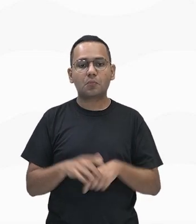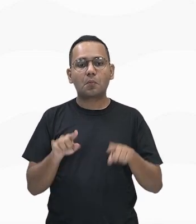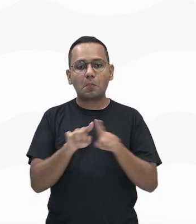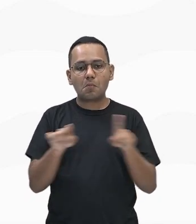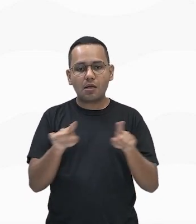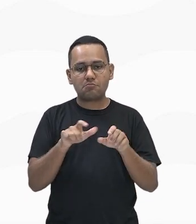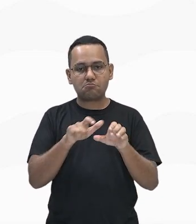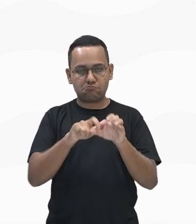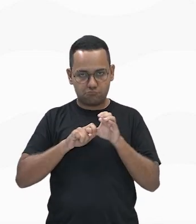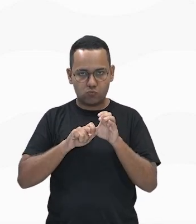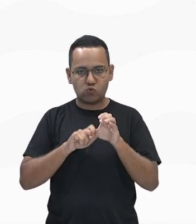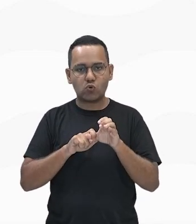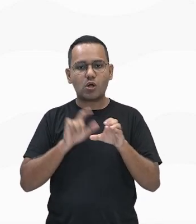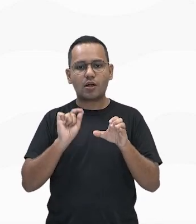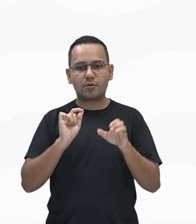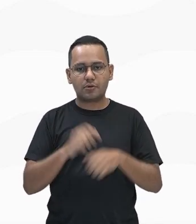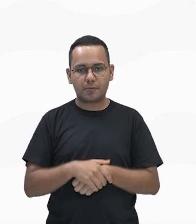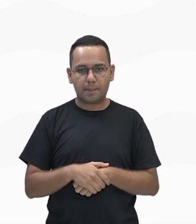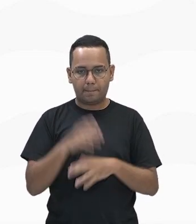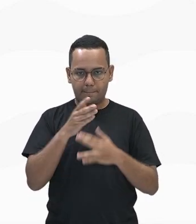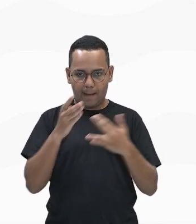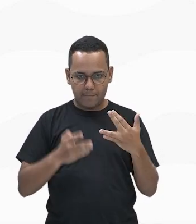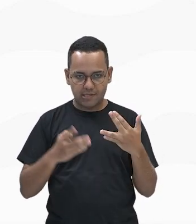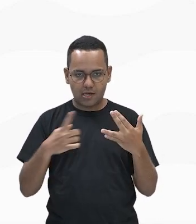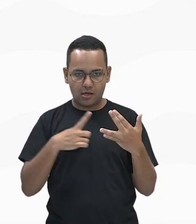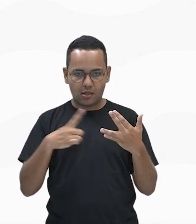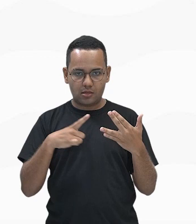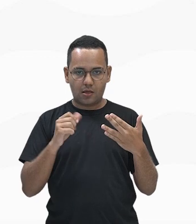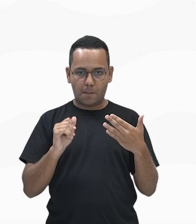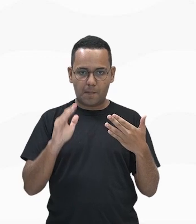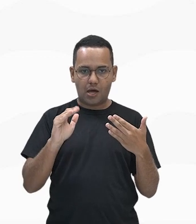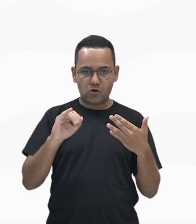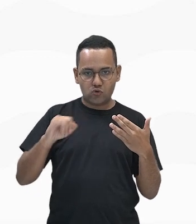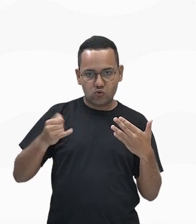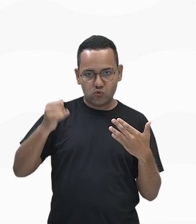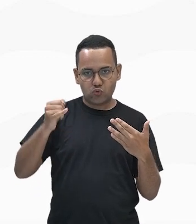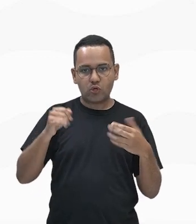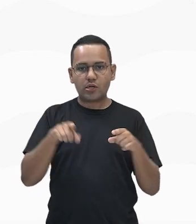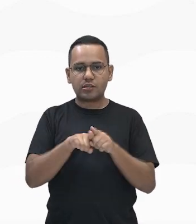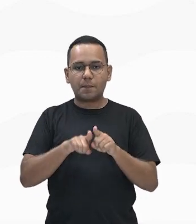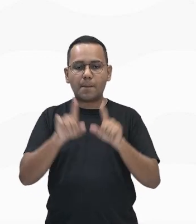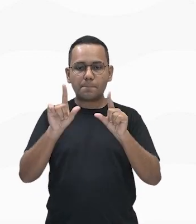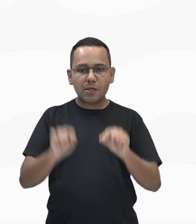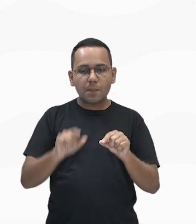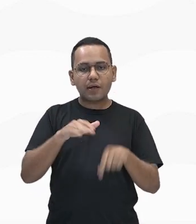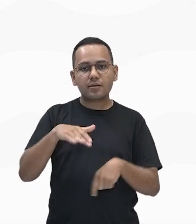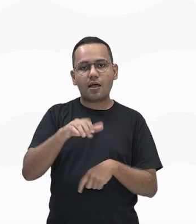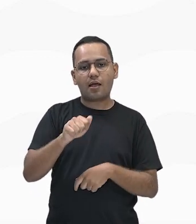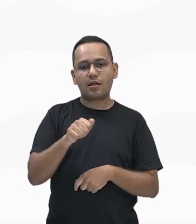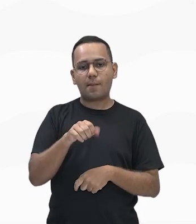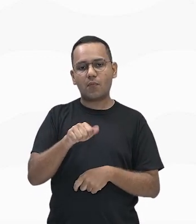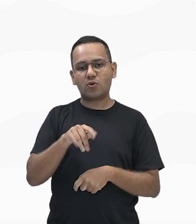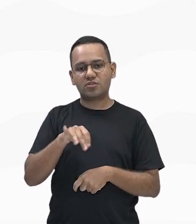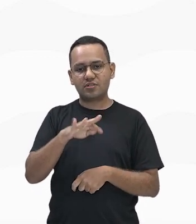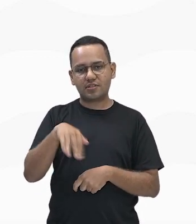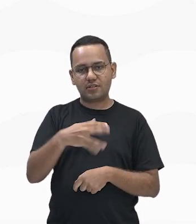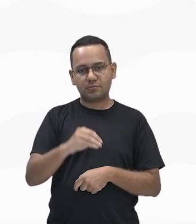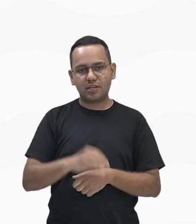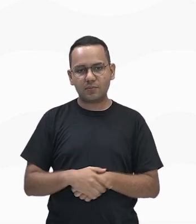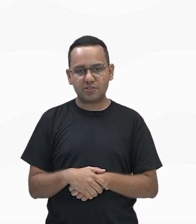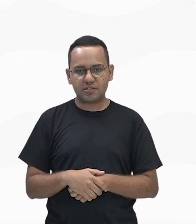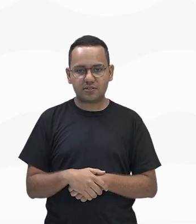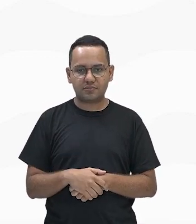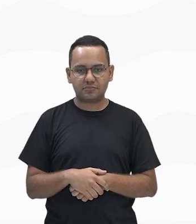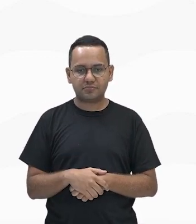maior parte de juros e uma menor parte de amortização. Conforme o tempo passa, a proporção